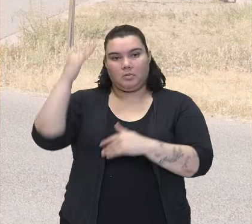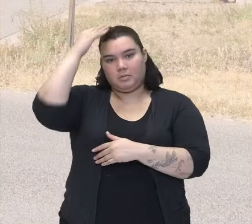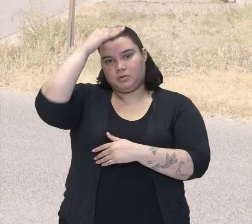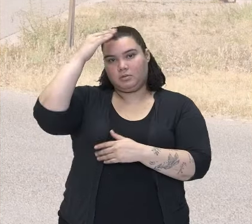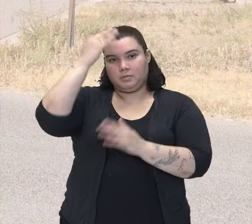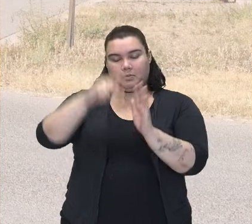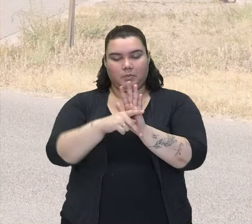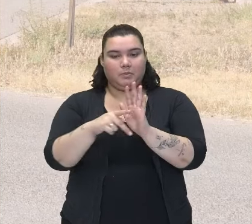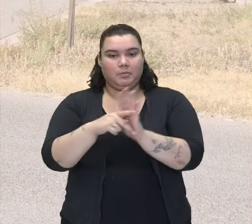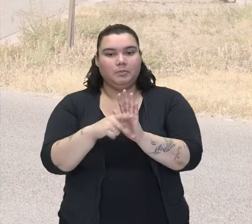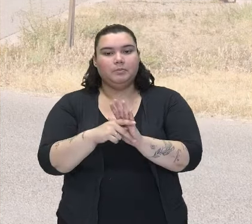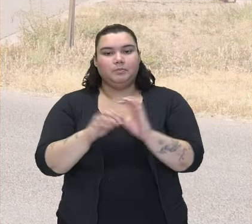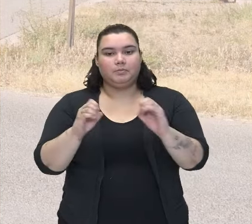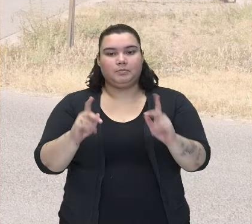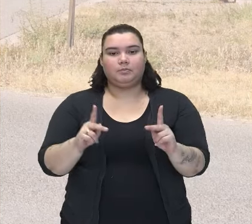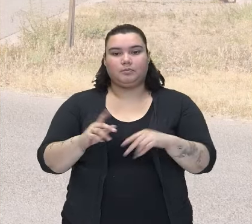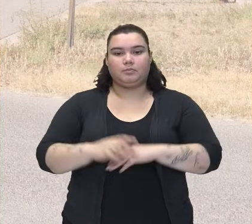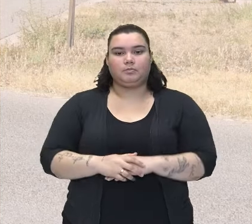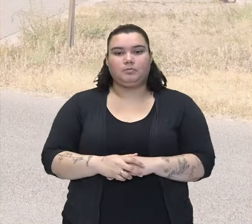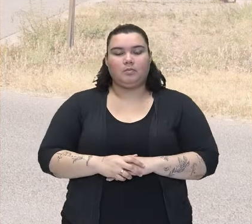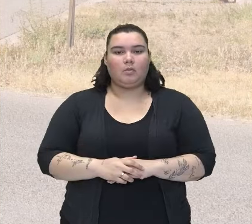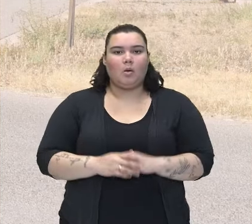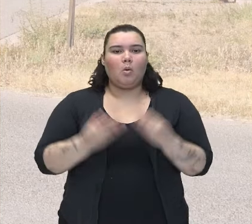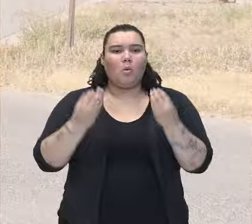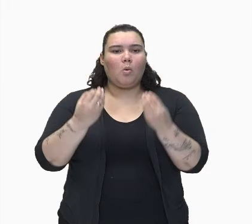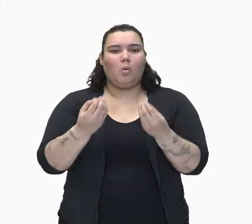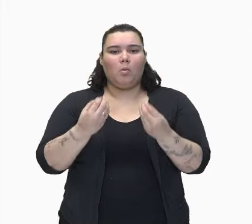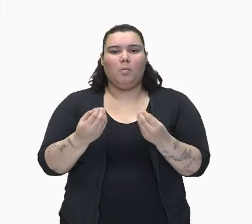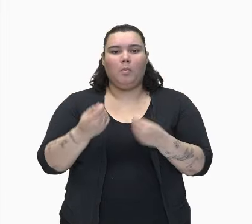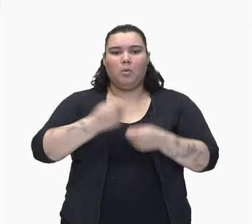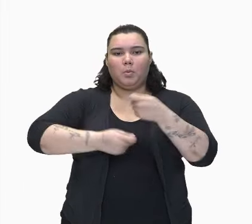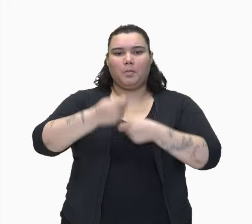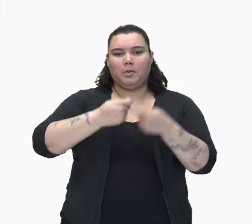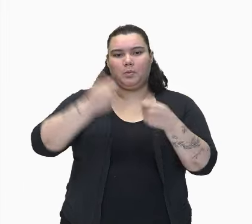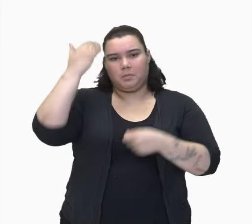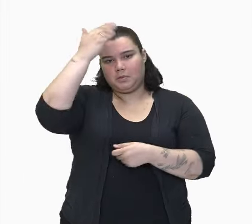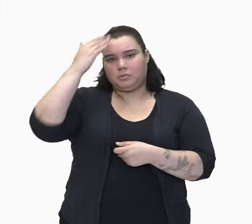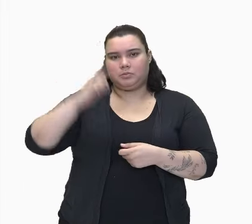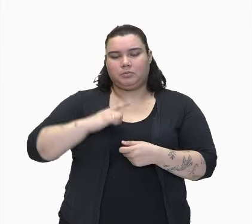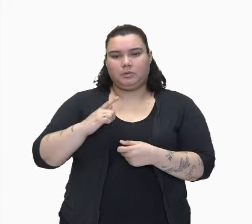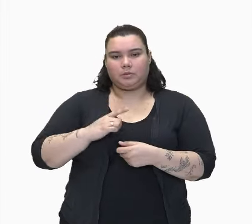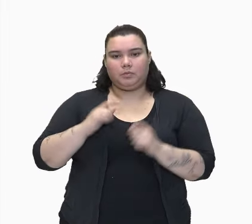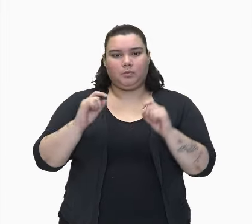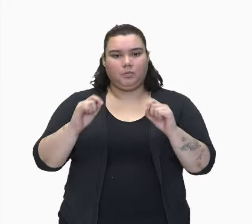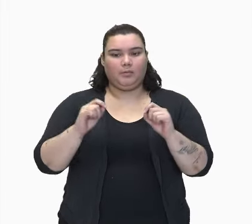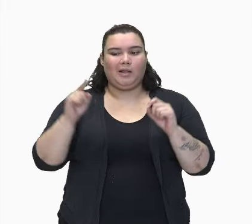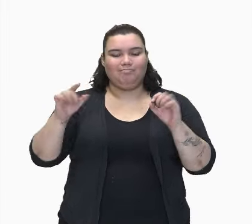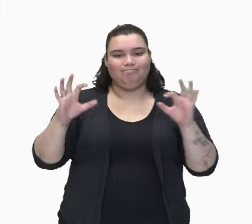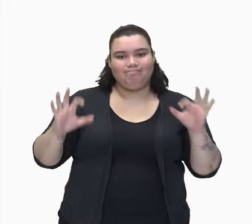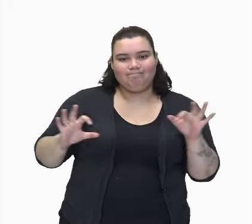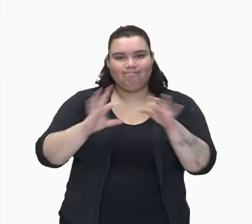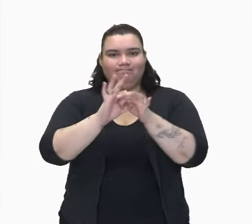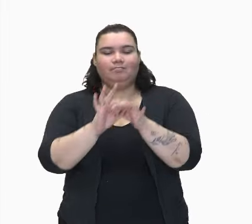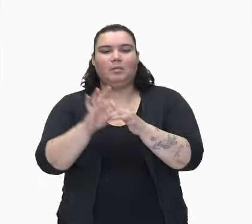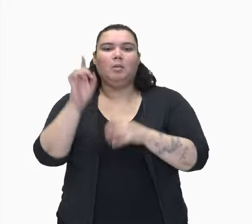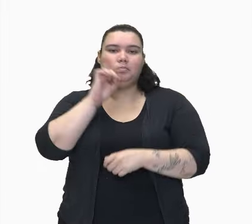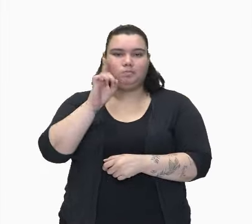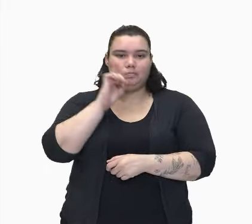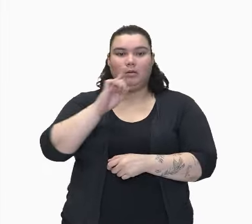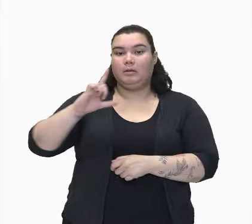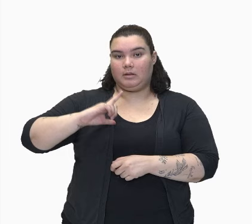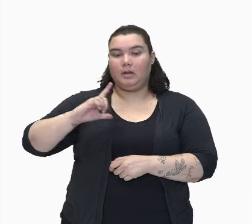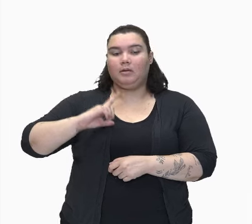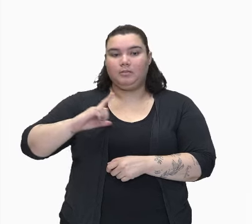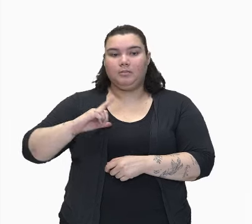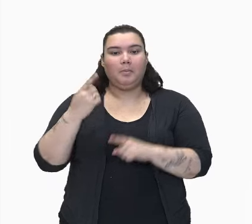mexicano, ok? E a economia do México, como é que ela acaba funcionando? Gente, é uma economia fortemente ligada aos Estados Unidos da